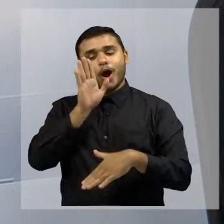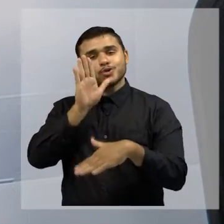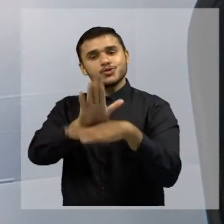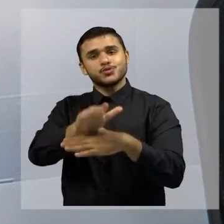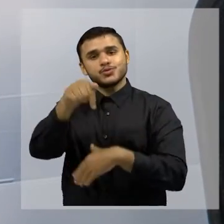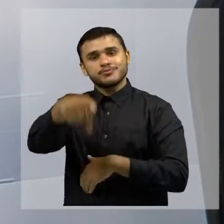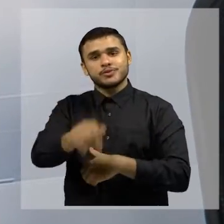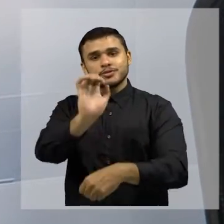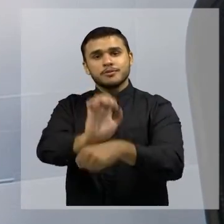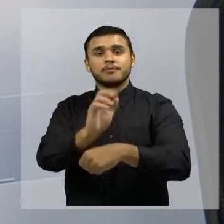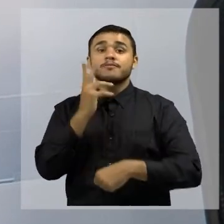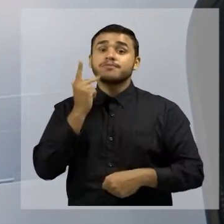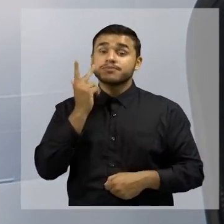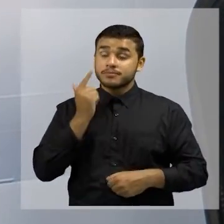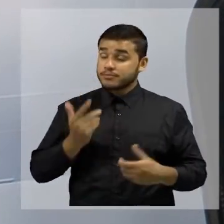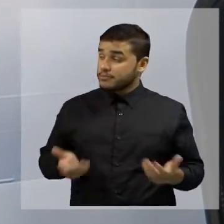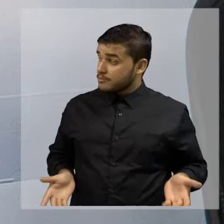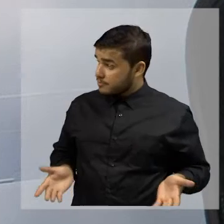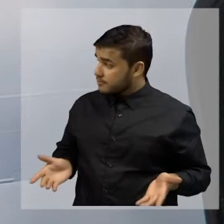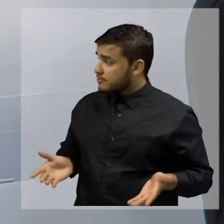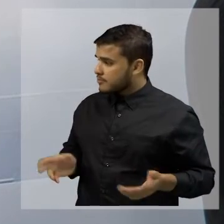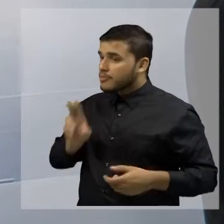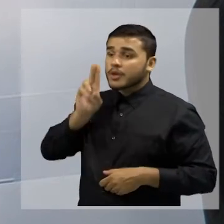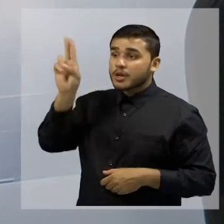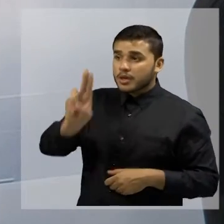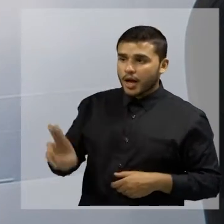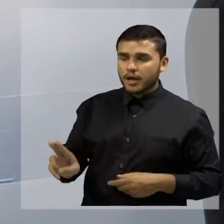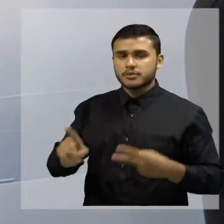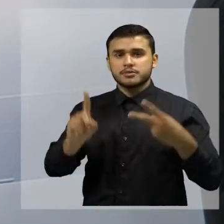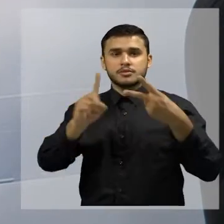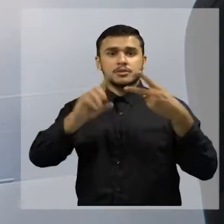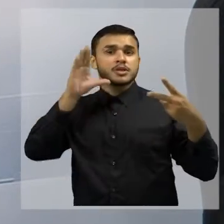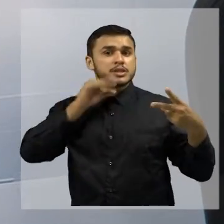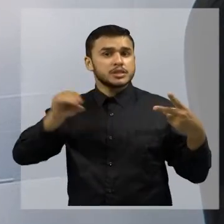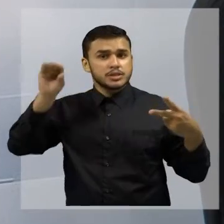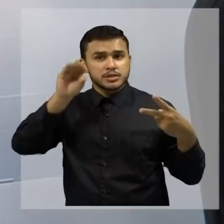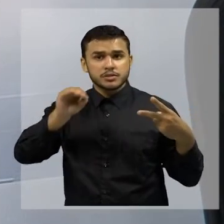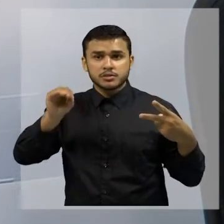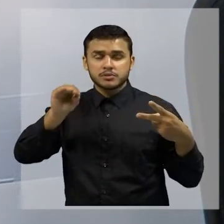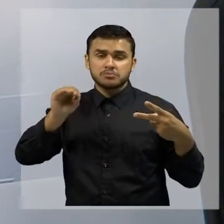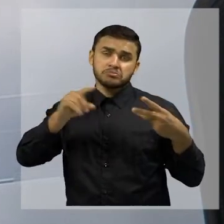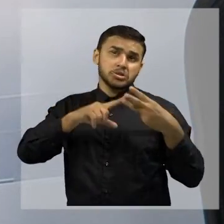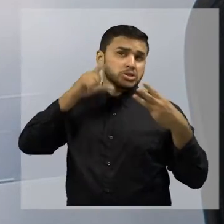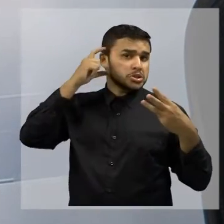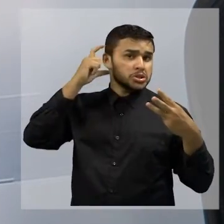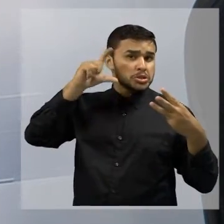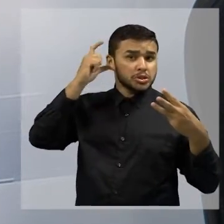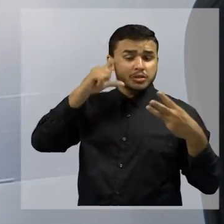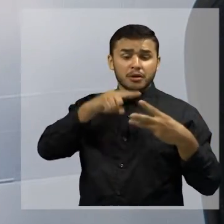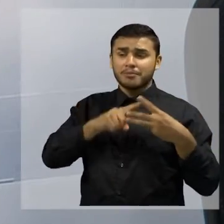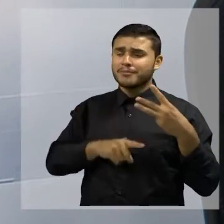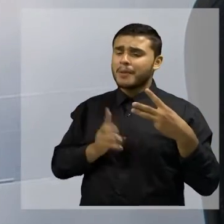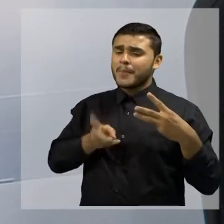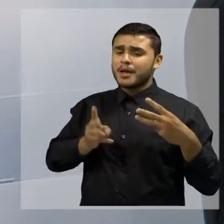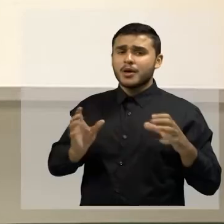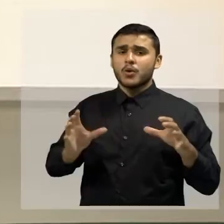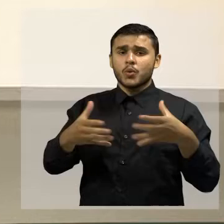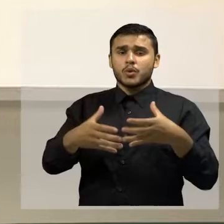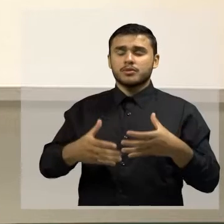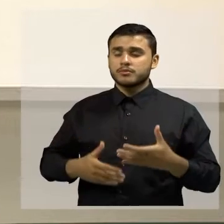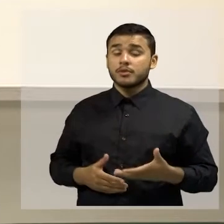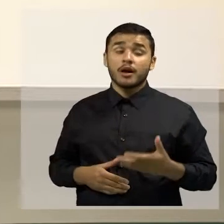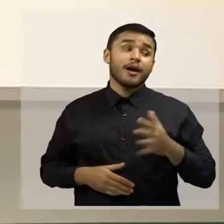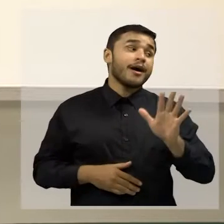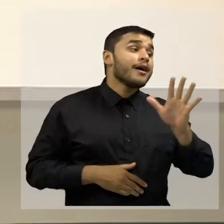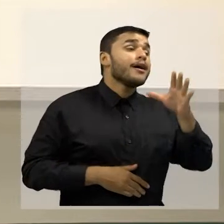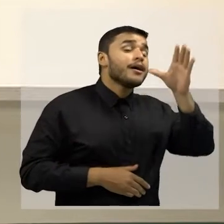Eu acho que, na sua essência, o tassismo e o cirismo cidista é o mesmo grupo. E onde fica o camilismo? É aí